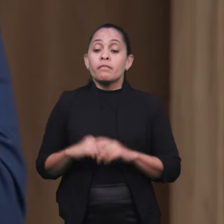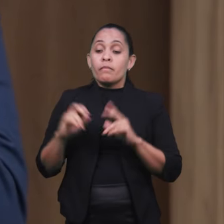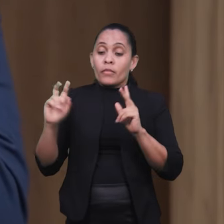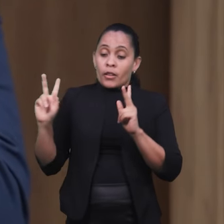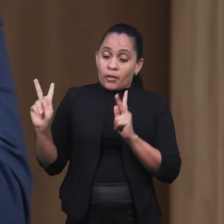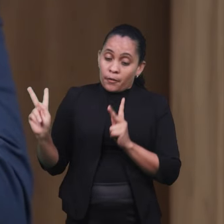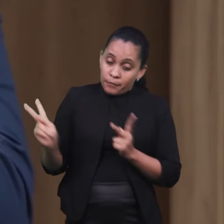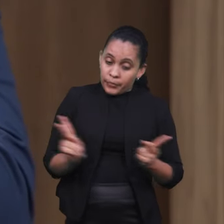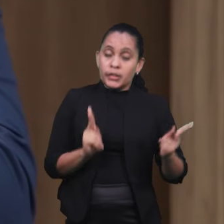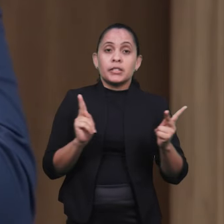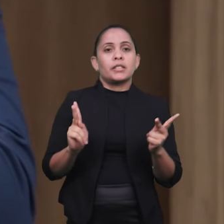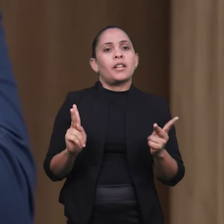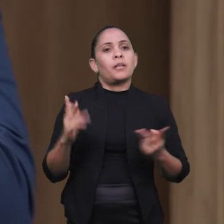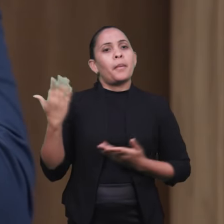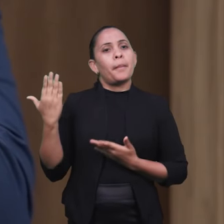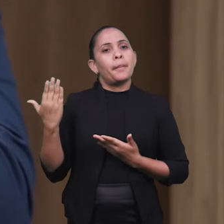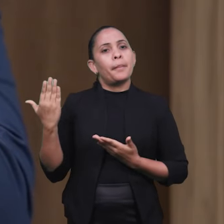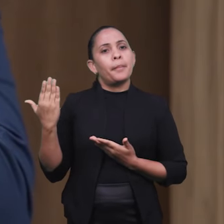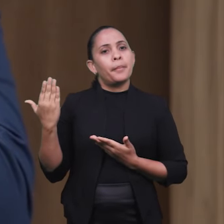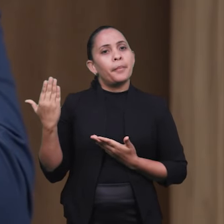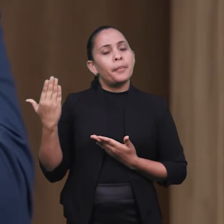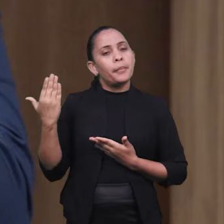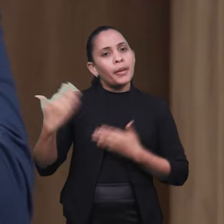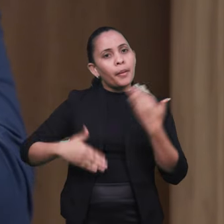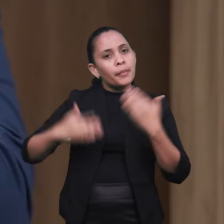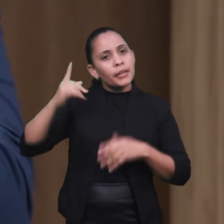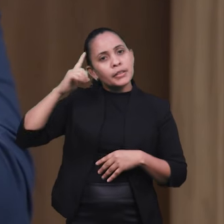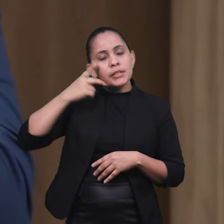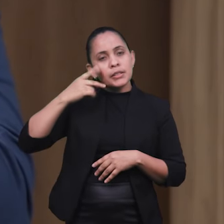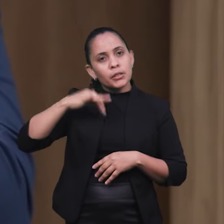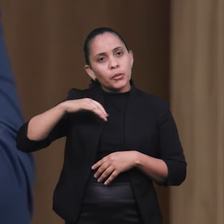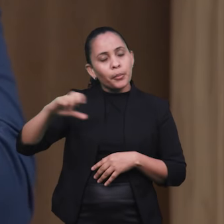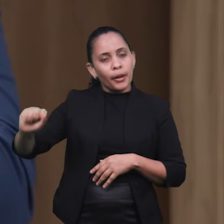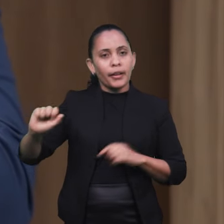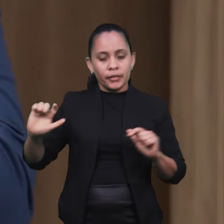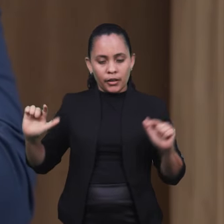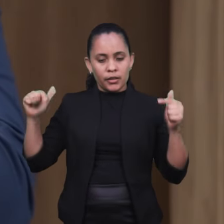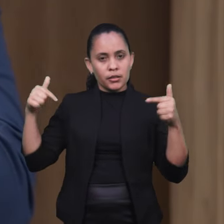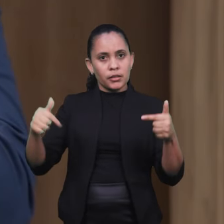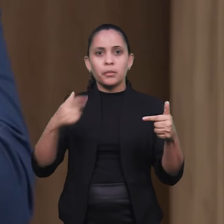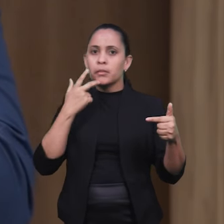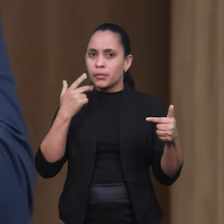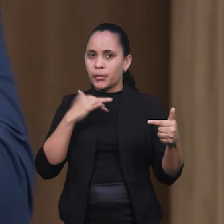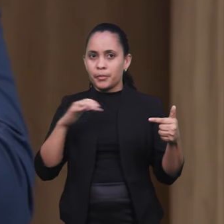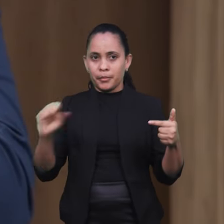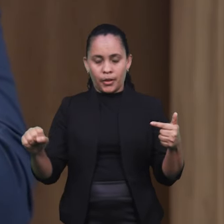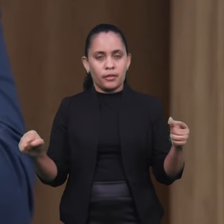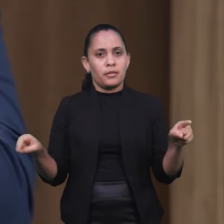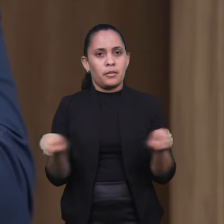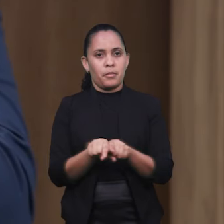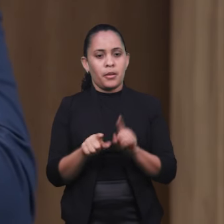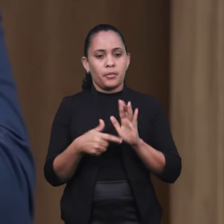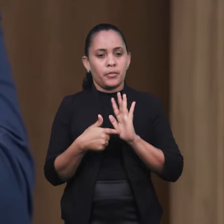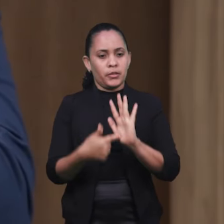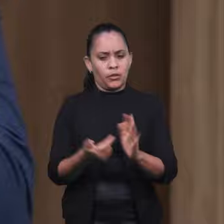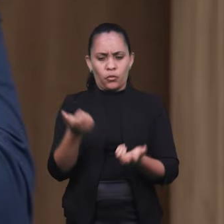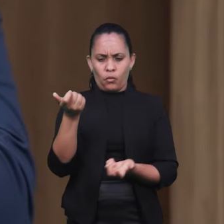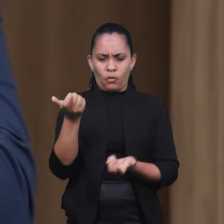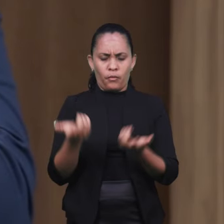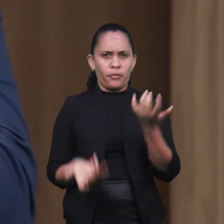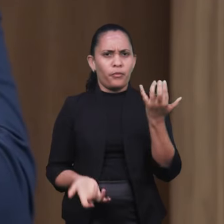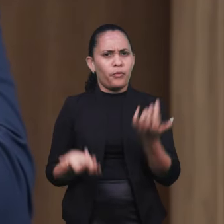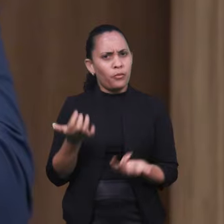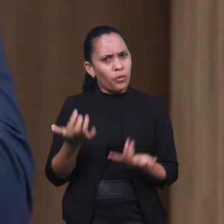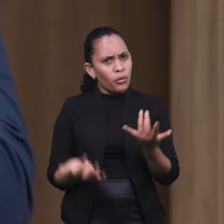sendo visitado pela presença do Pai, né? Na figura do fogo ali,